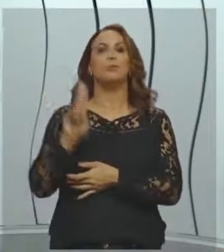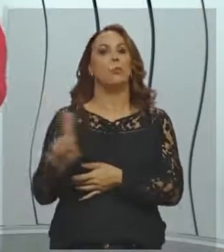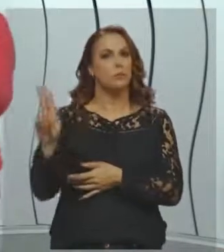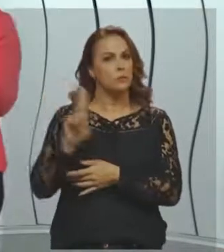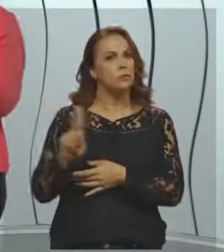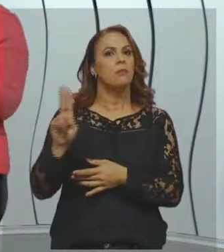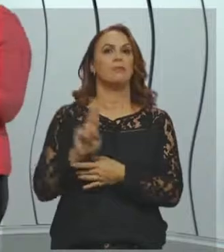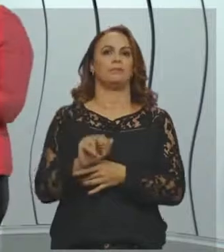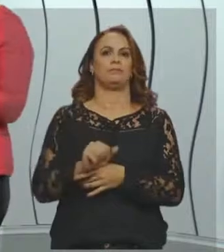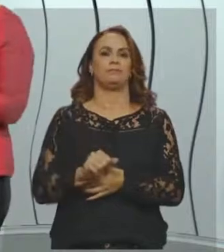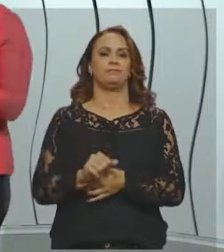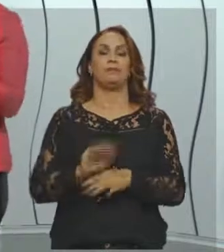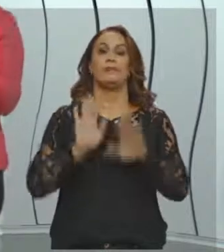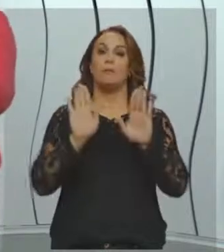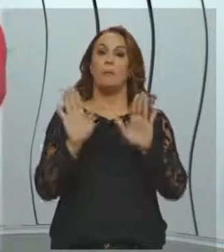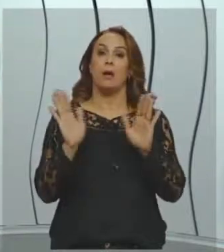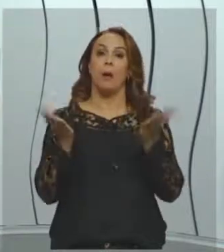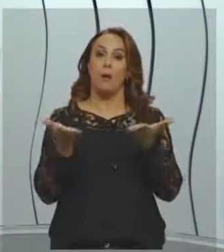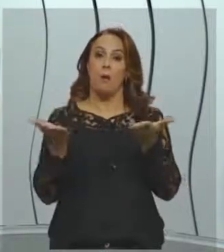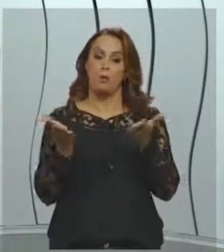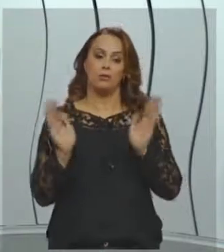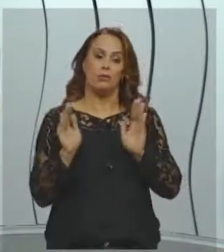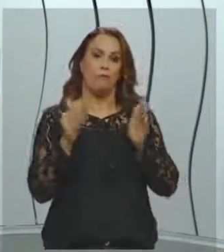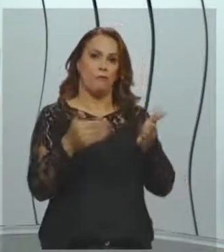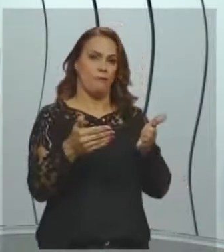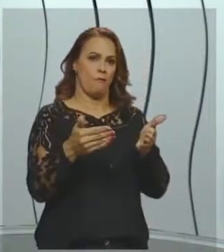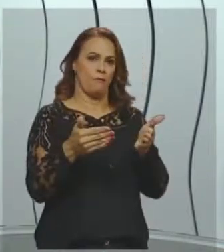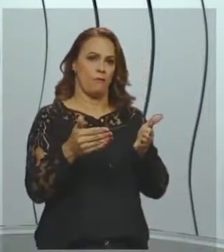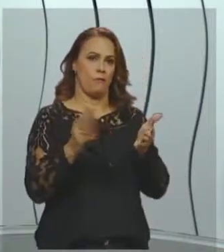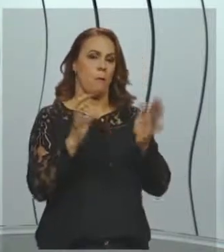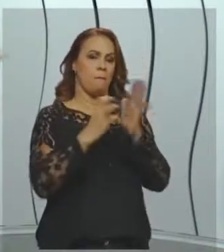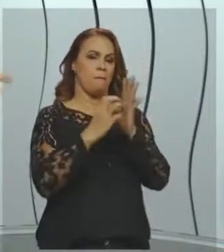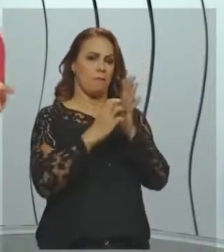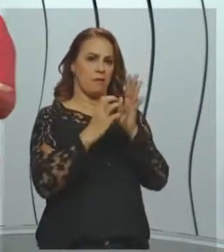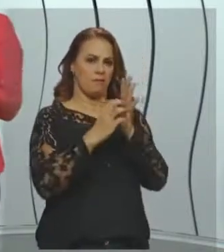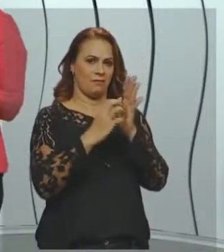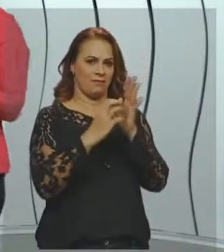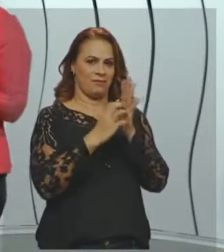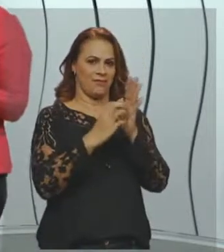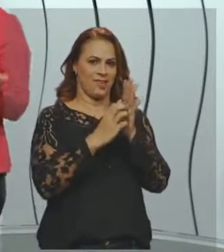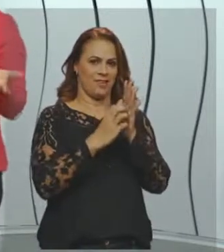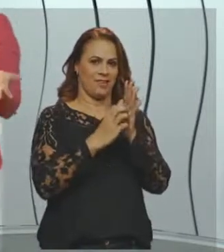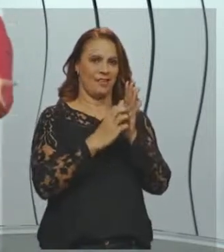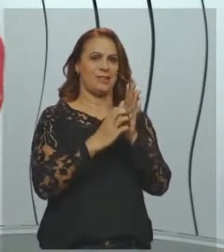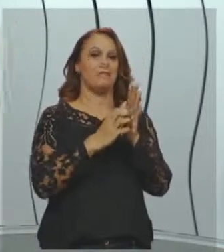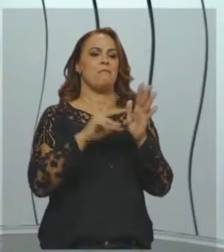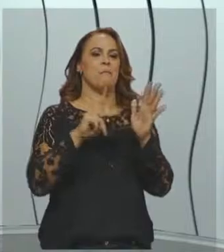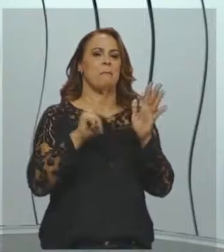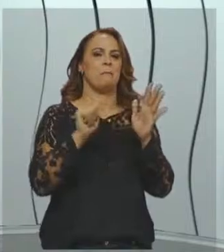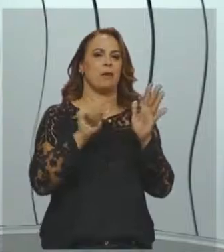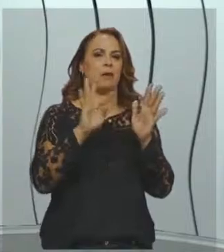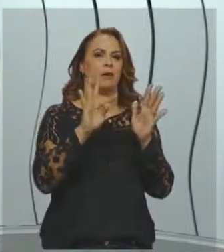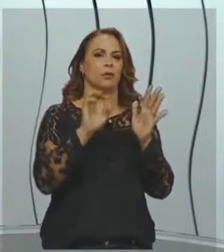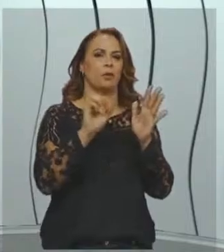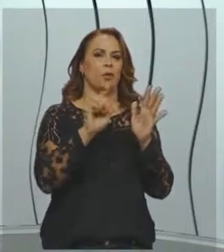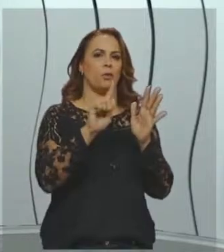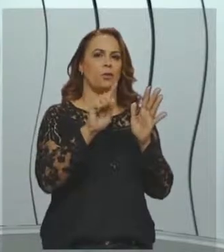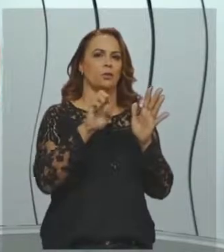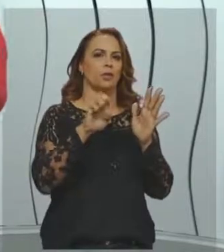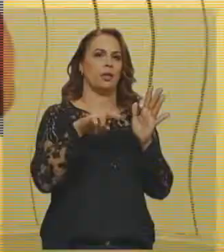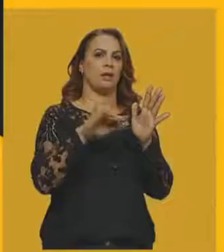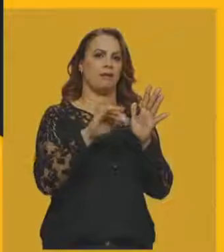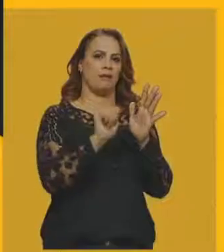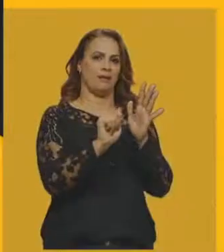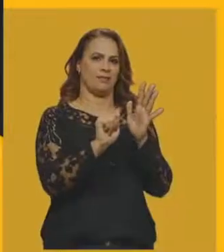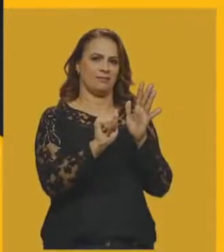sobre as bactérias que podem atingir tanto o homem, tanto os animais.